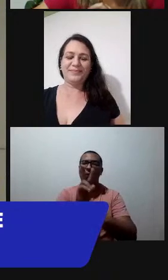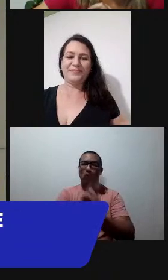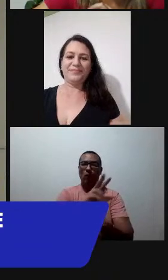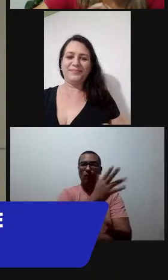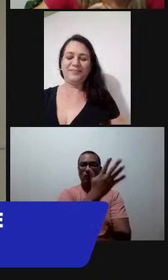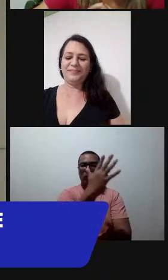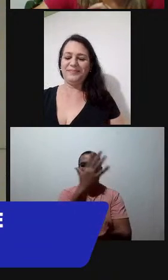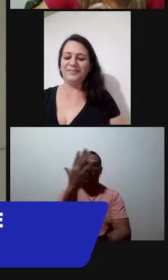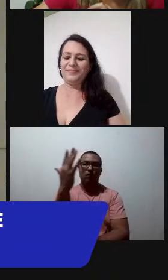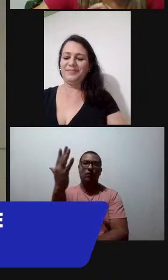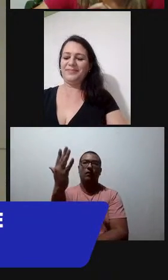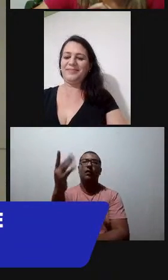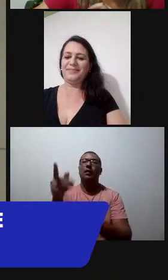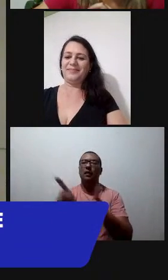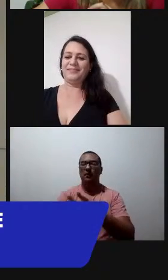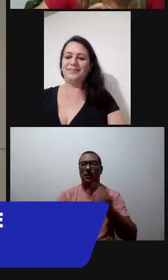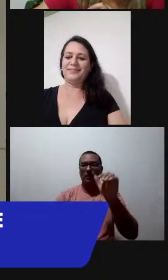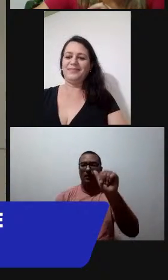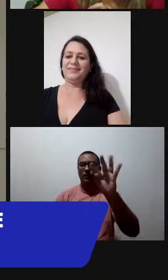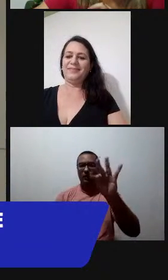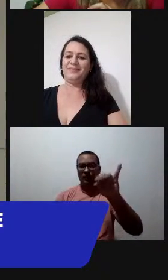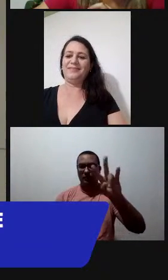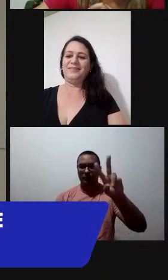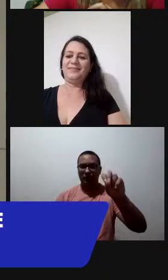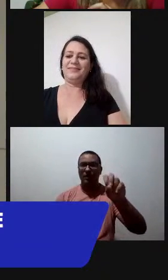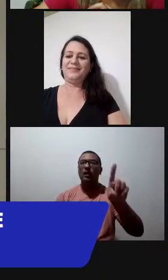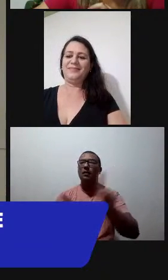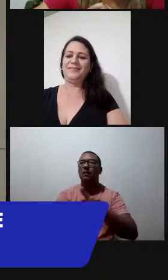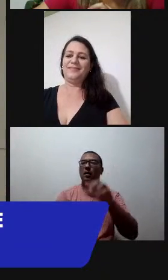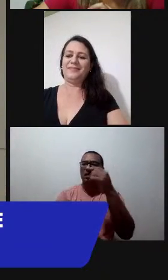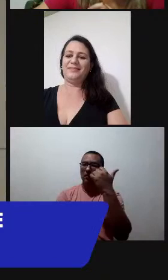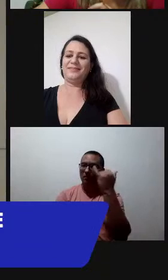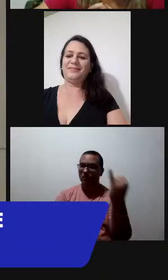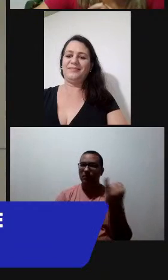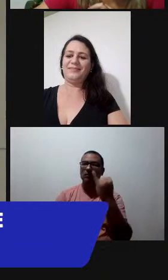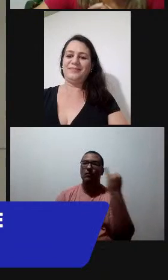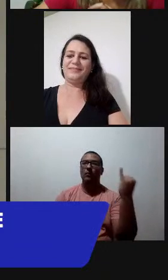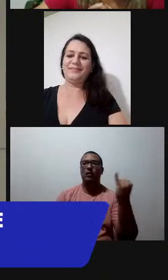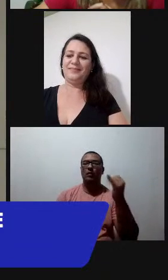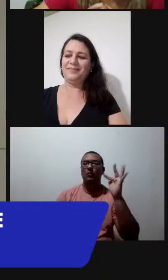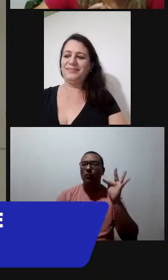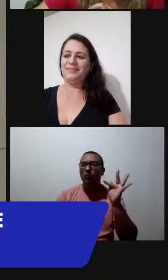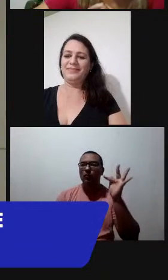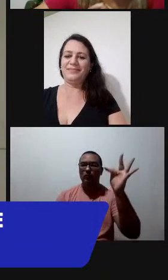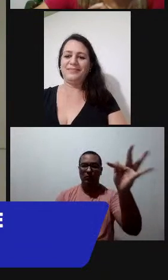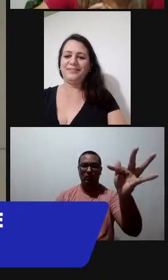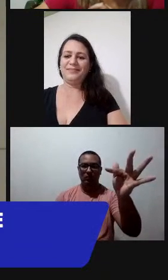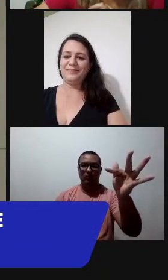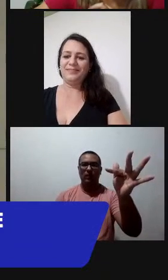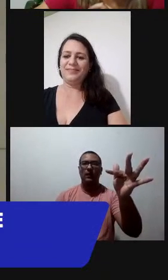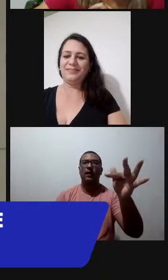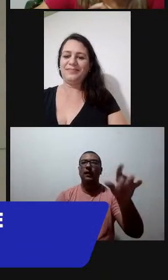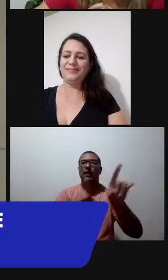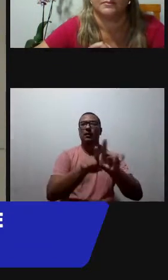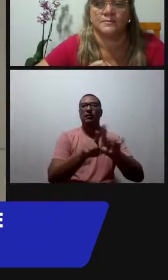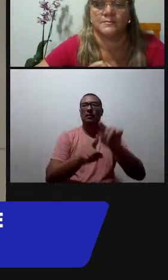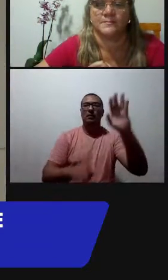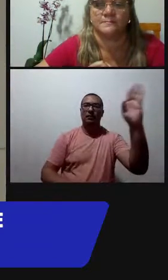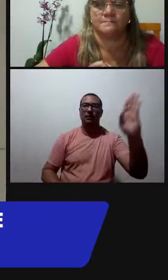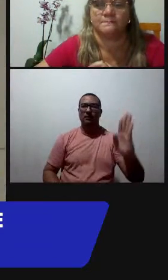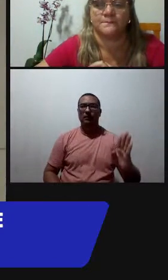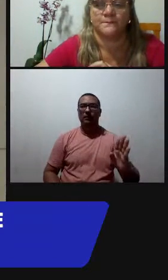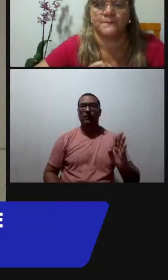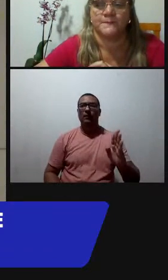ativo extremamente relevante, não só para gerações futuras, mas também um ativo para o Brasil se